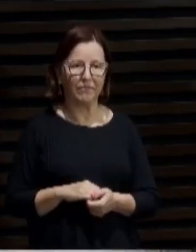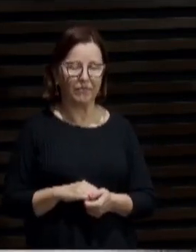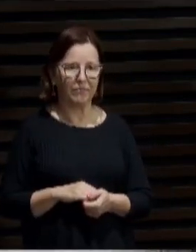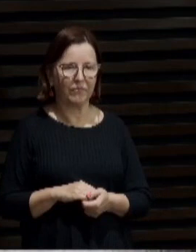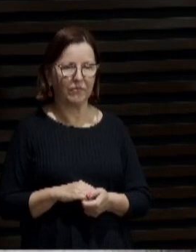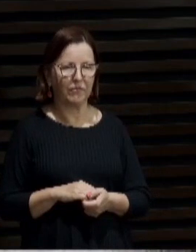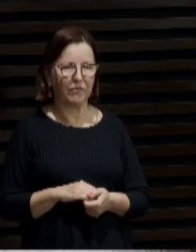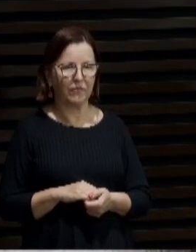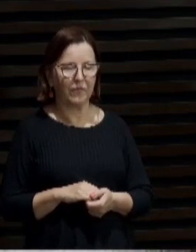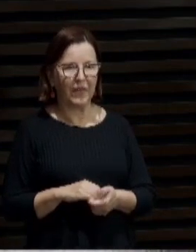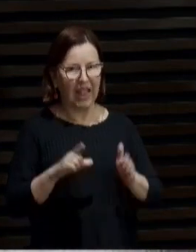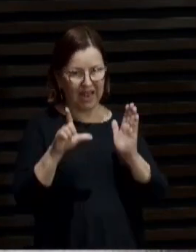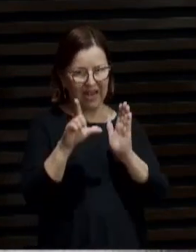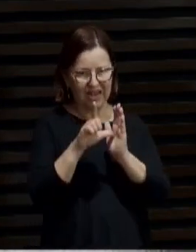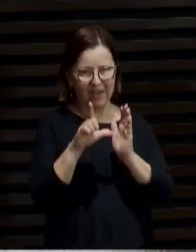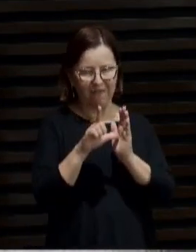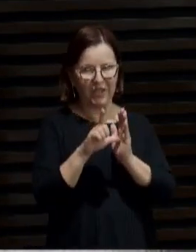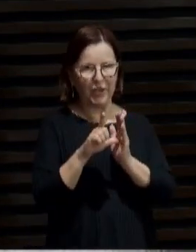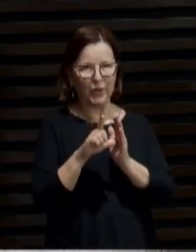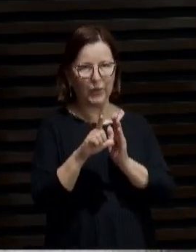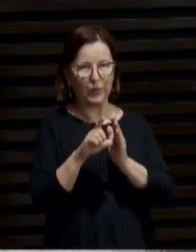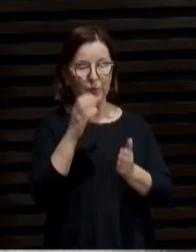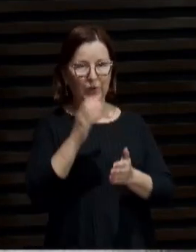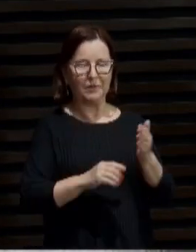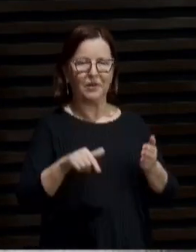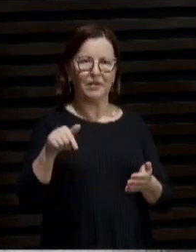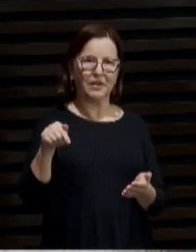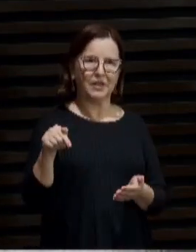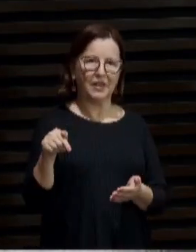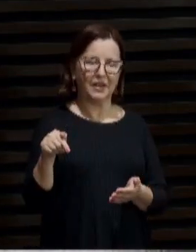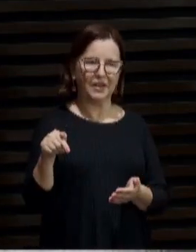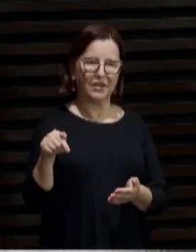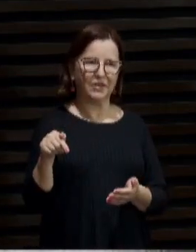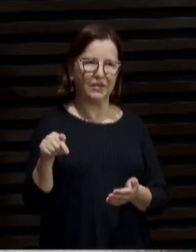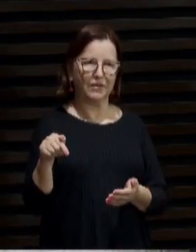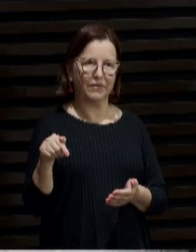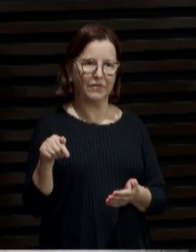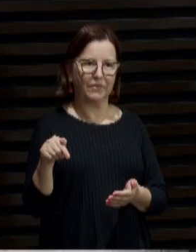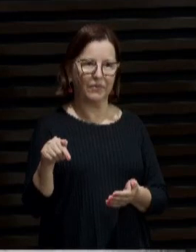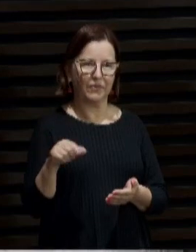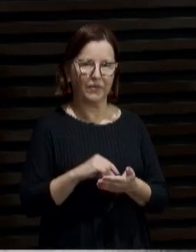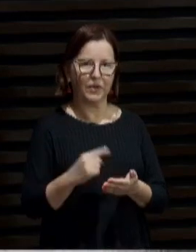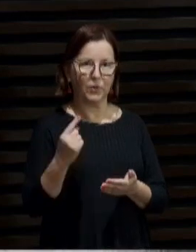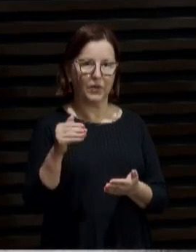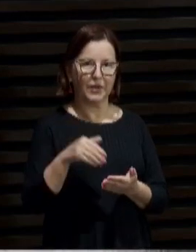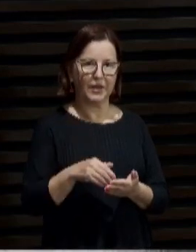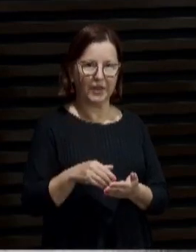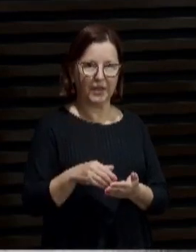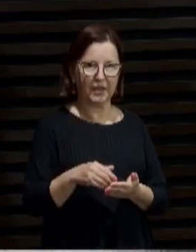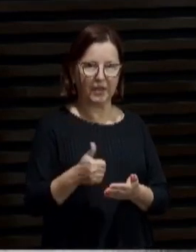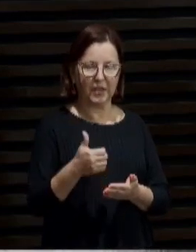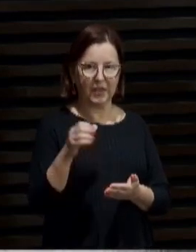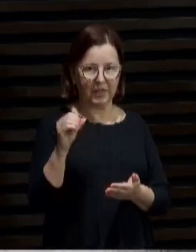Em Levítico, não está no texto, mas em Levítico capítulo 7, de 1 a 10 e depois 7, de 11 a